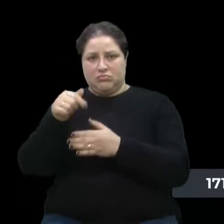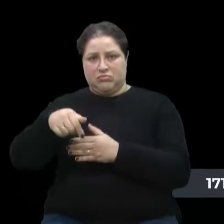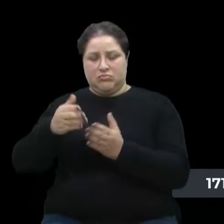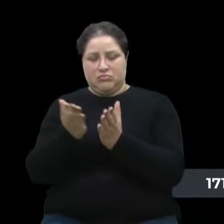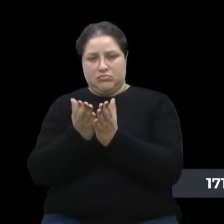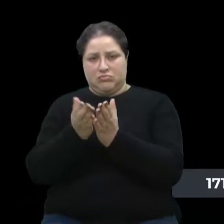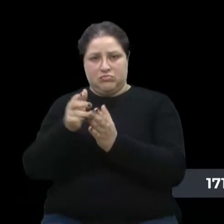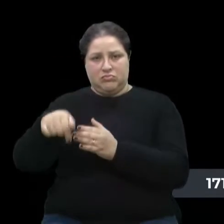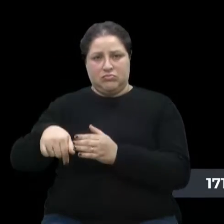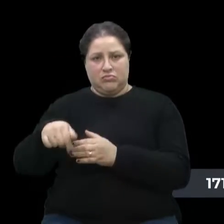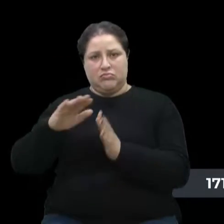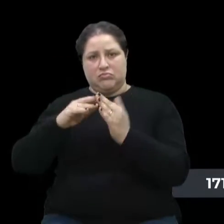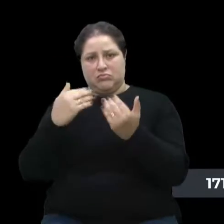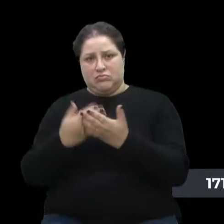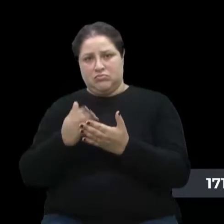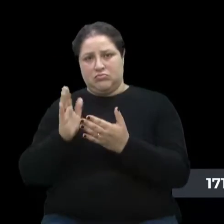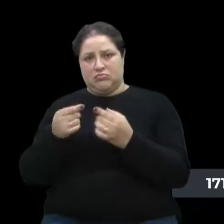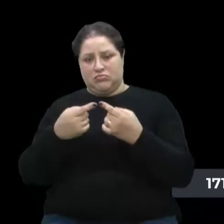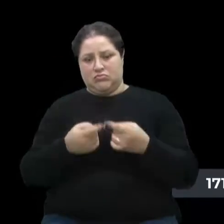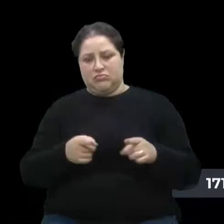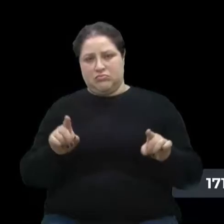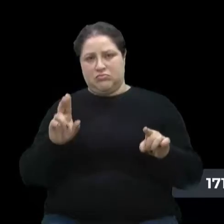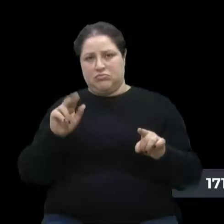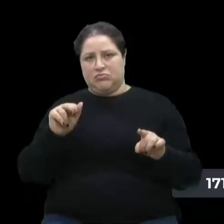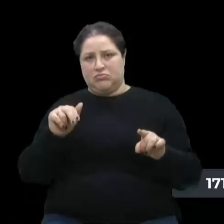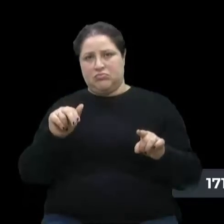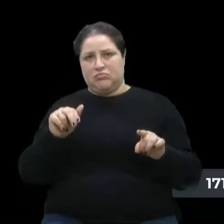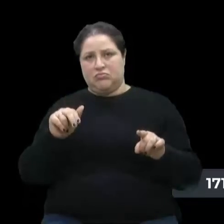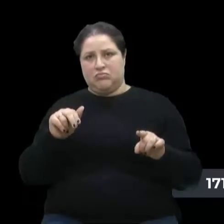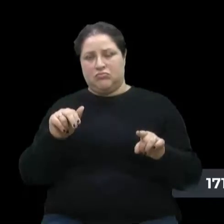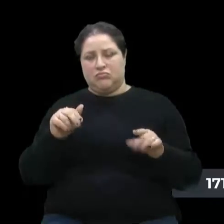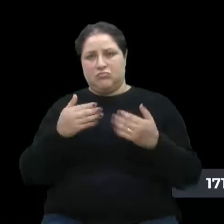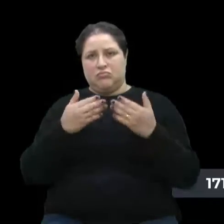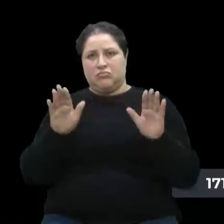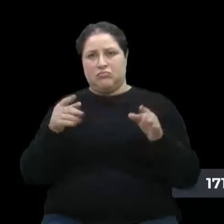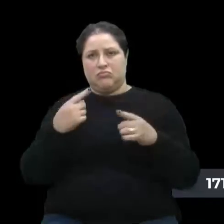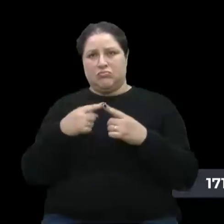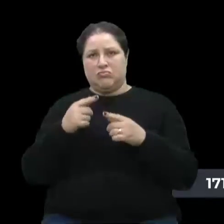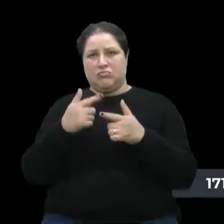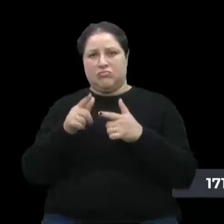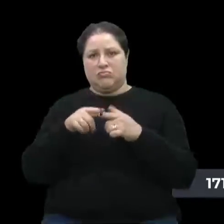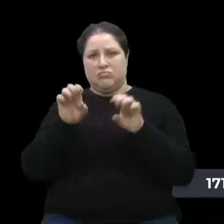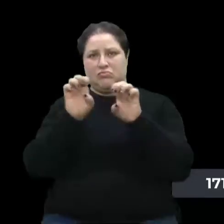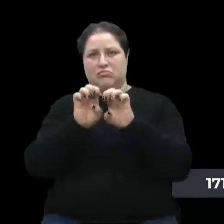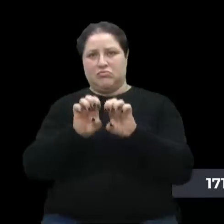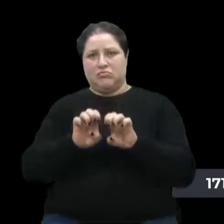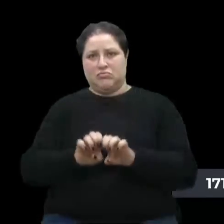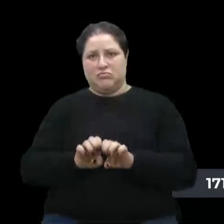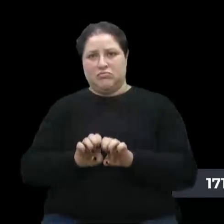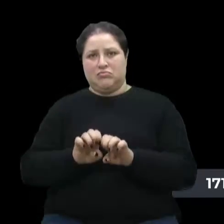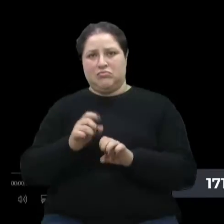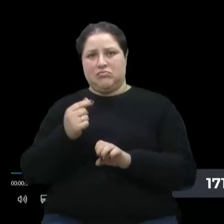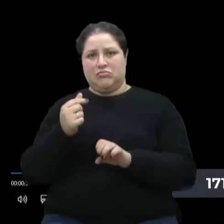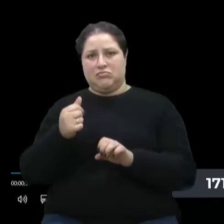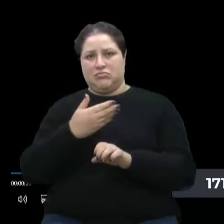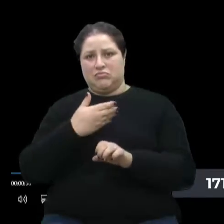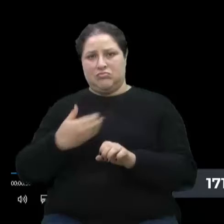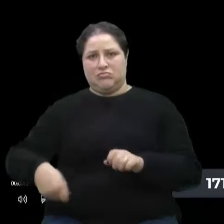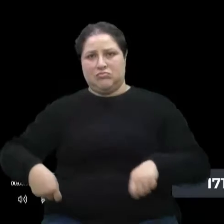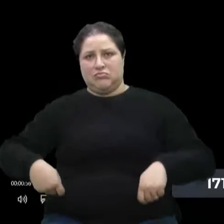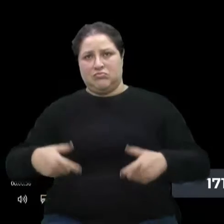escola? E essa escola foi inaugurada, nunca aberta por problemas estruturais. E é dinheiro público sendo jogado